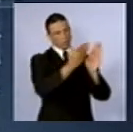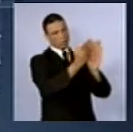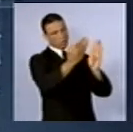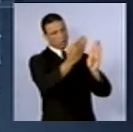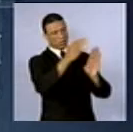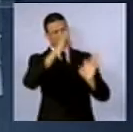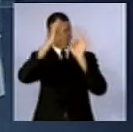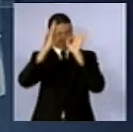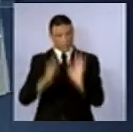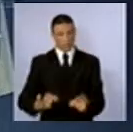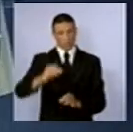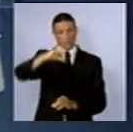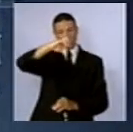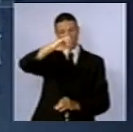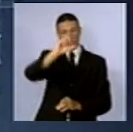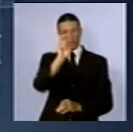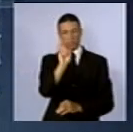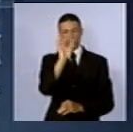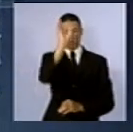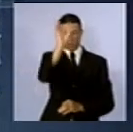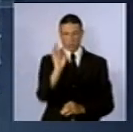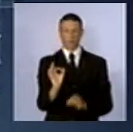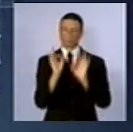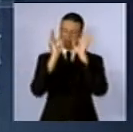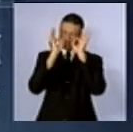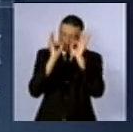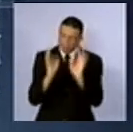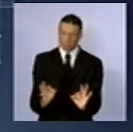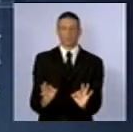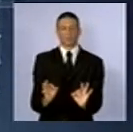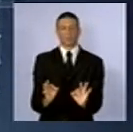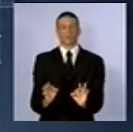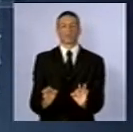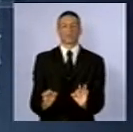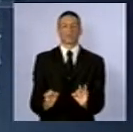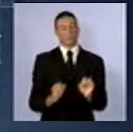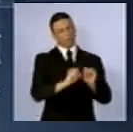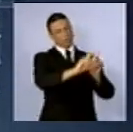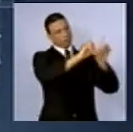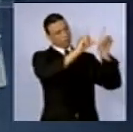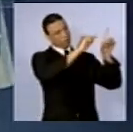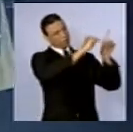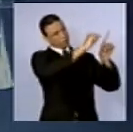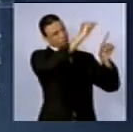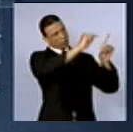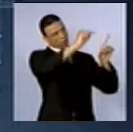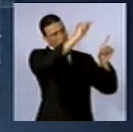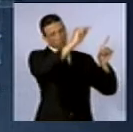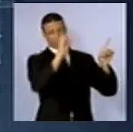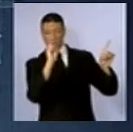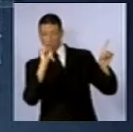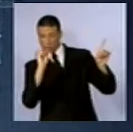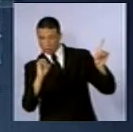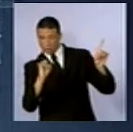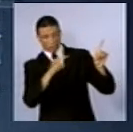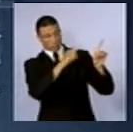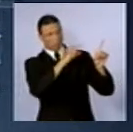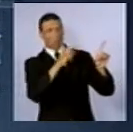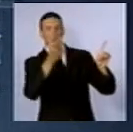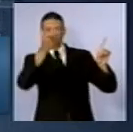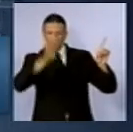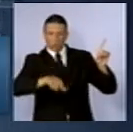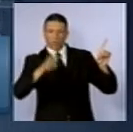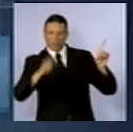confiança ou intervalo com 95% de confiança ou seja esse intervalo nos diz que se eu repetir essa experiência